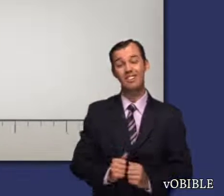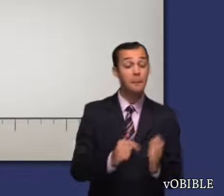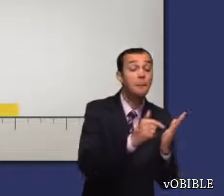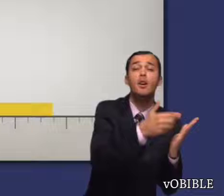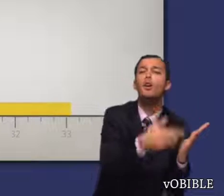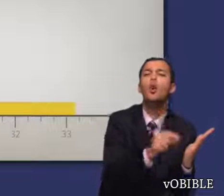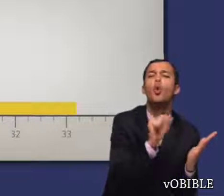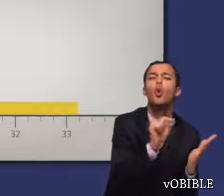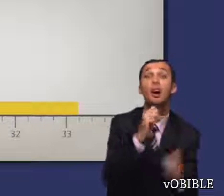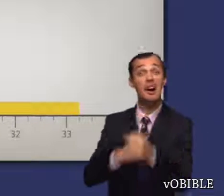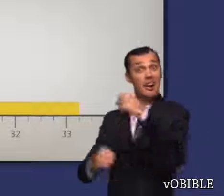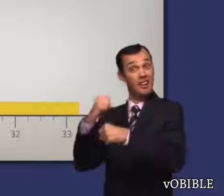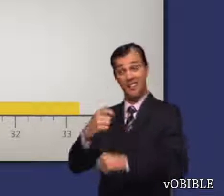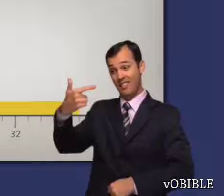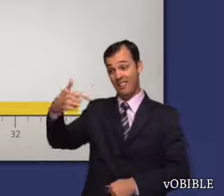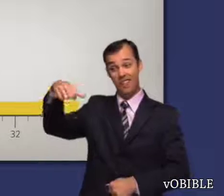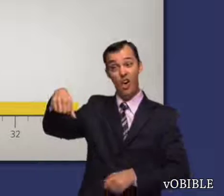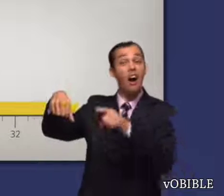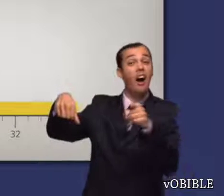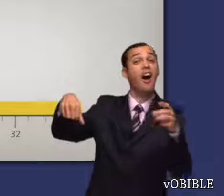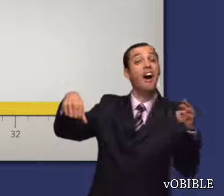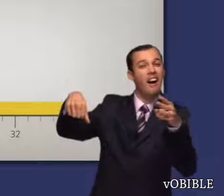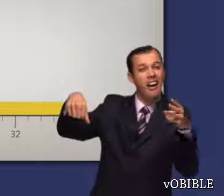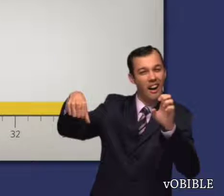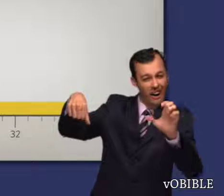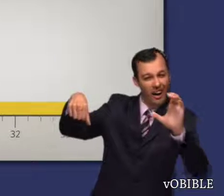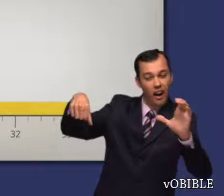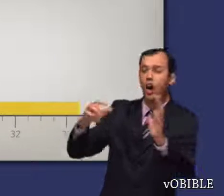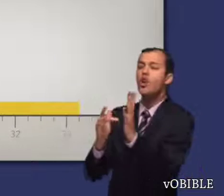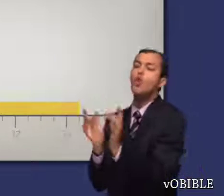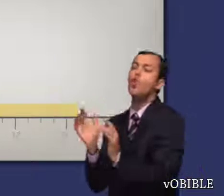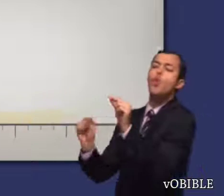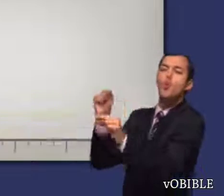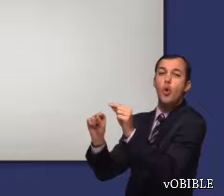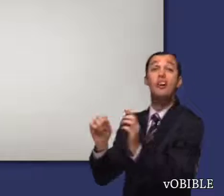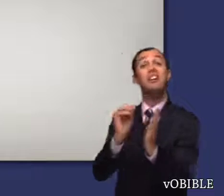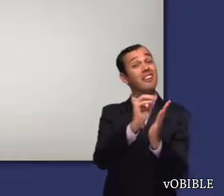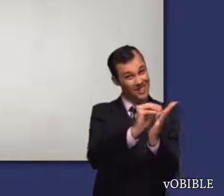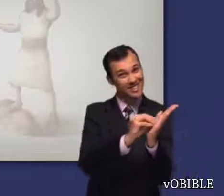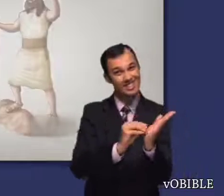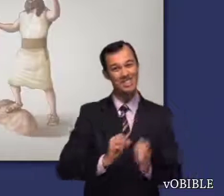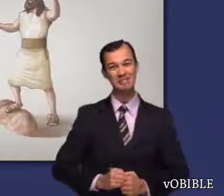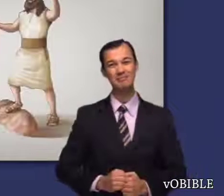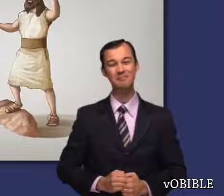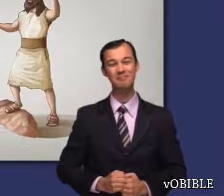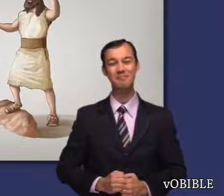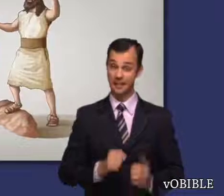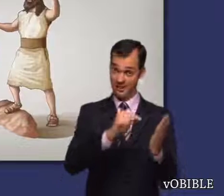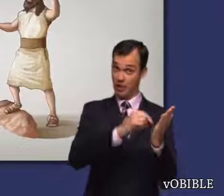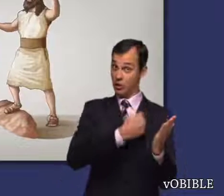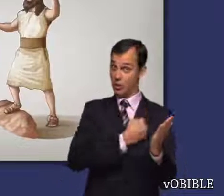Os acontecimentos registrados nesse livro ocorreram entre os anos 29 e 33. Os capítulos 1 a